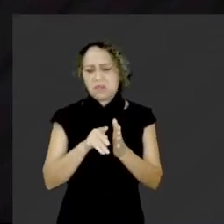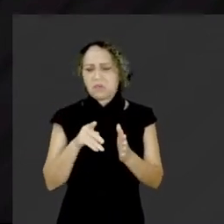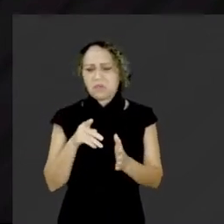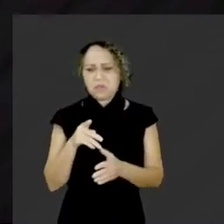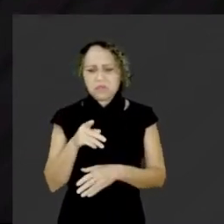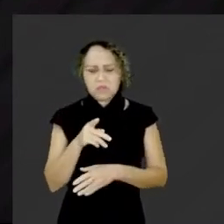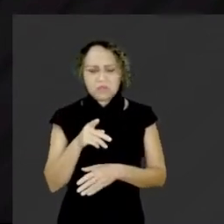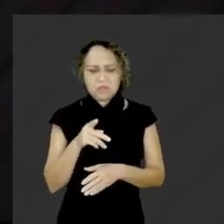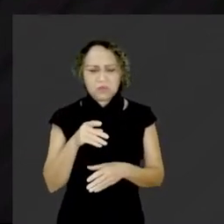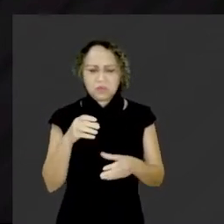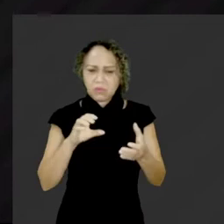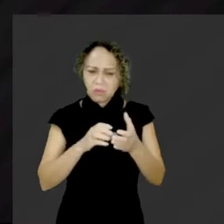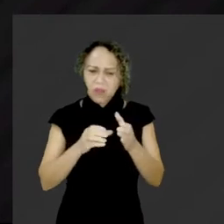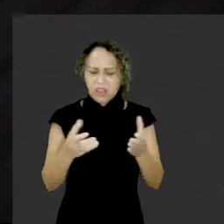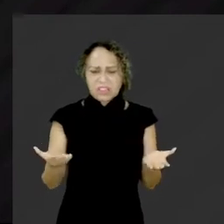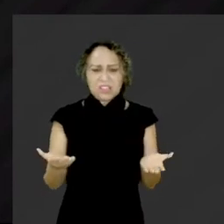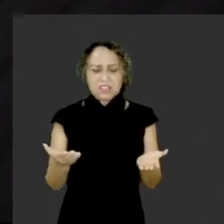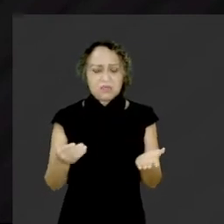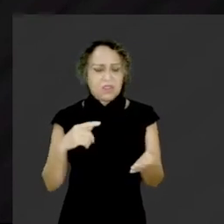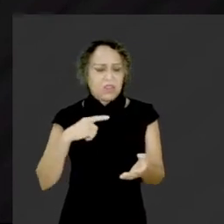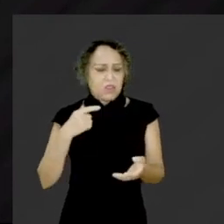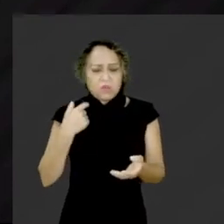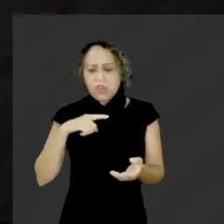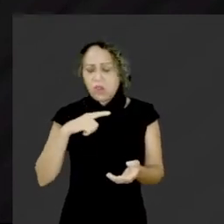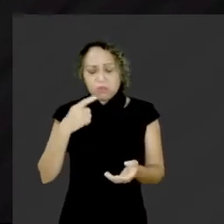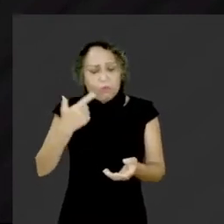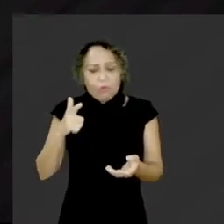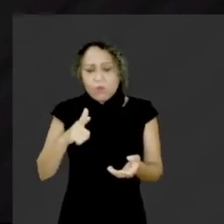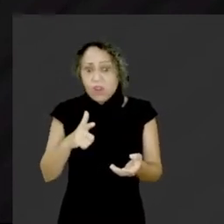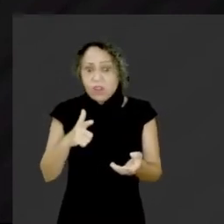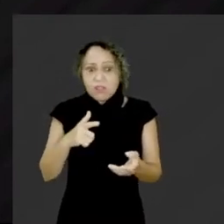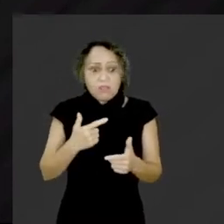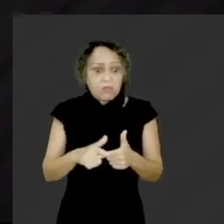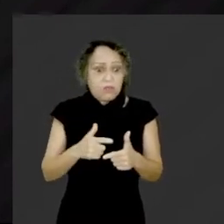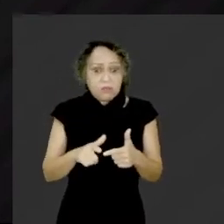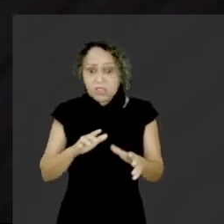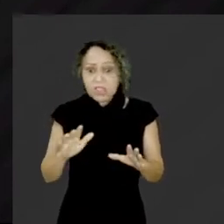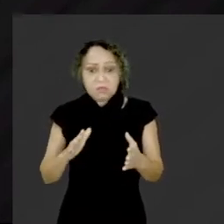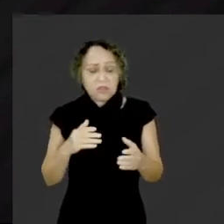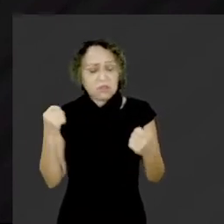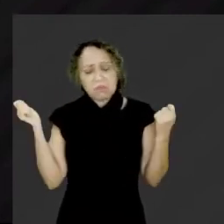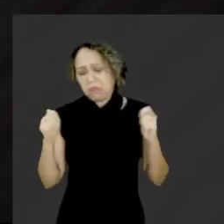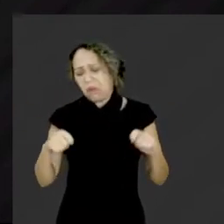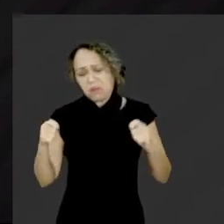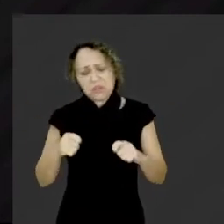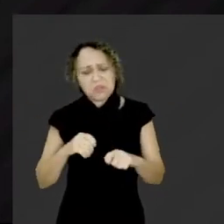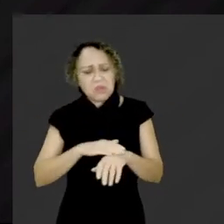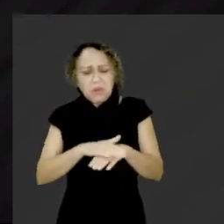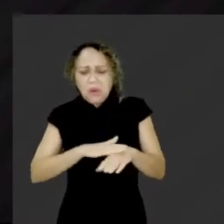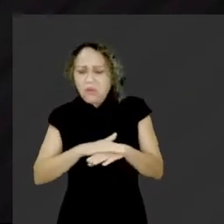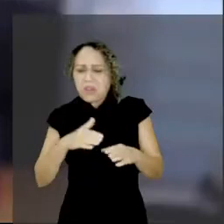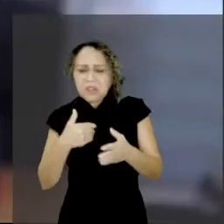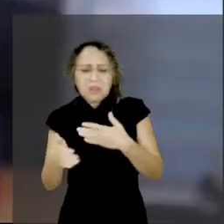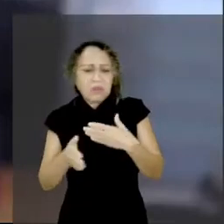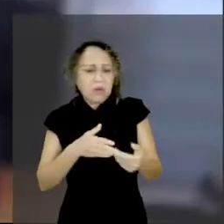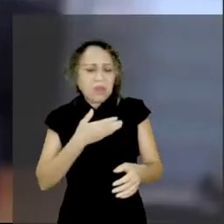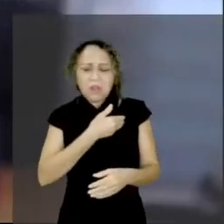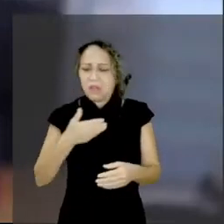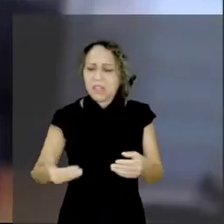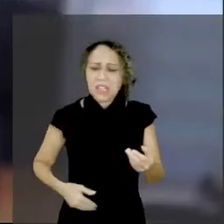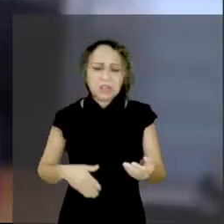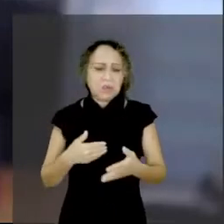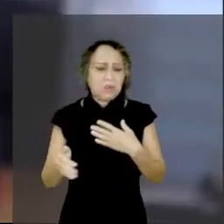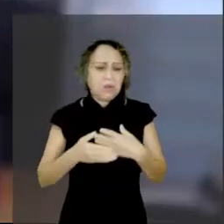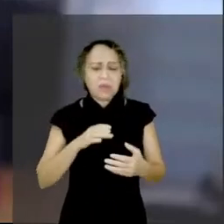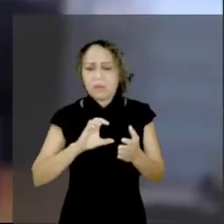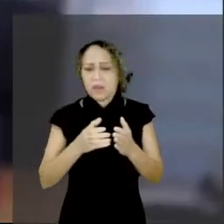Gerais era o Aécio, que era a oposição a nós. Porque o respeito institucional é uma coisa necessária para que a